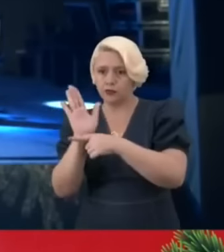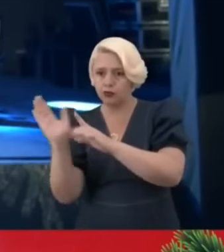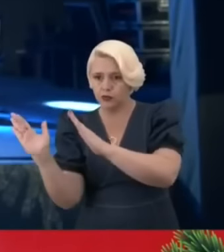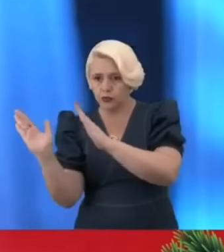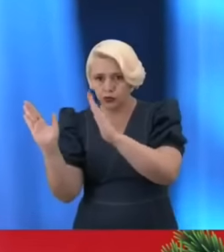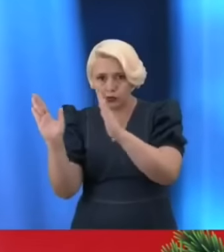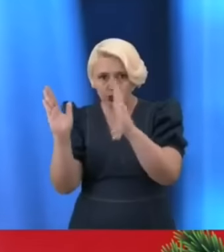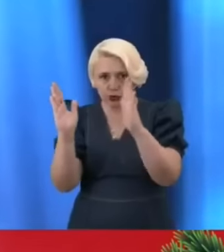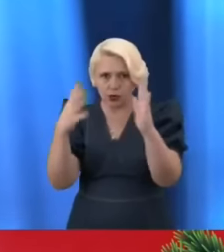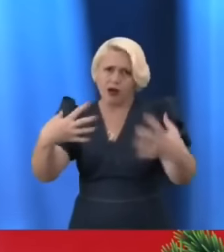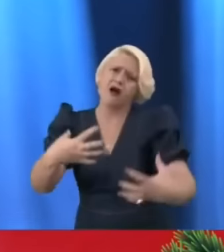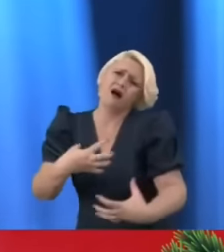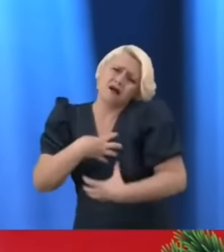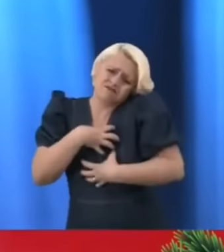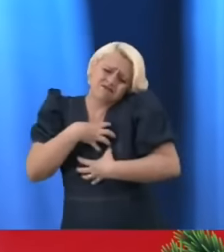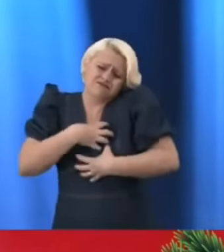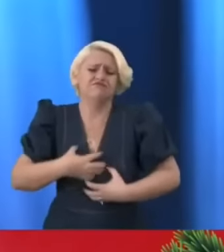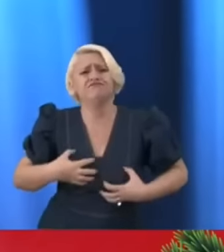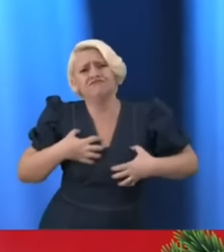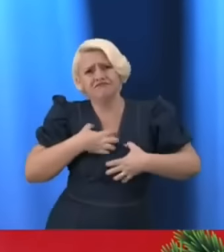cena